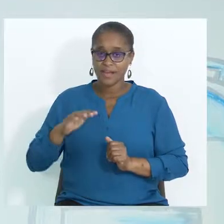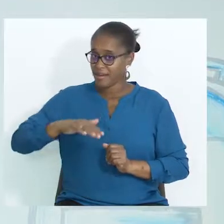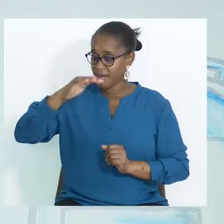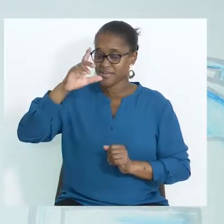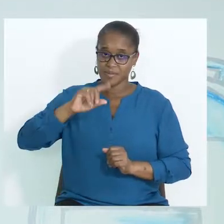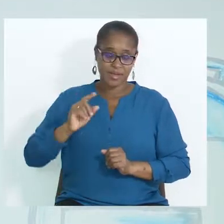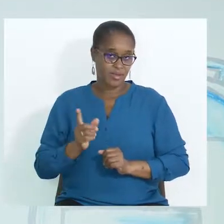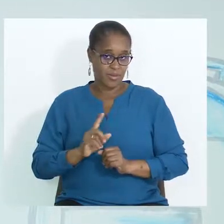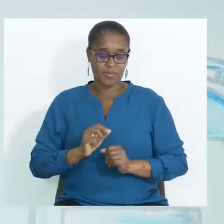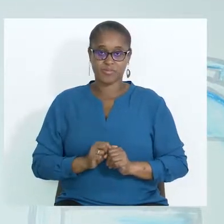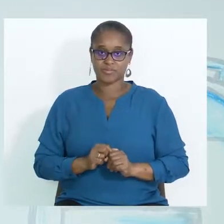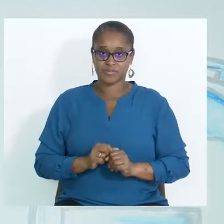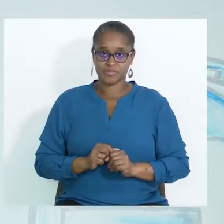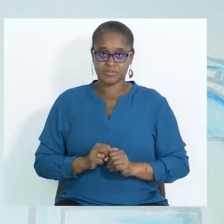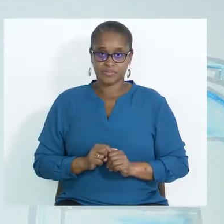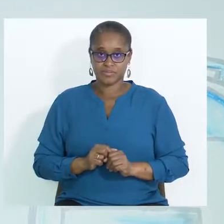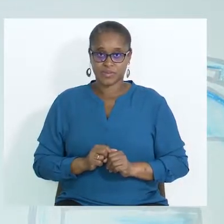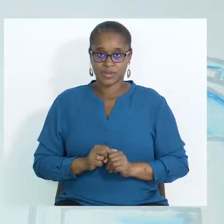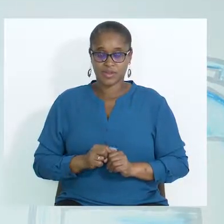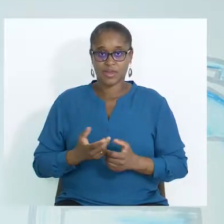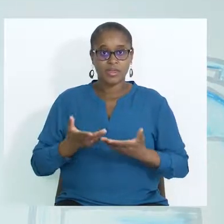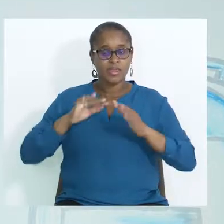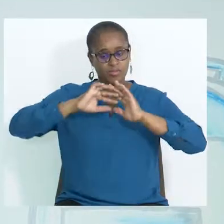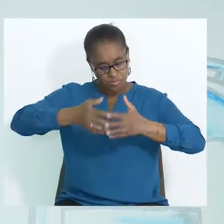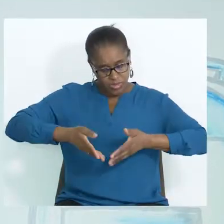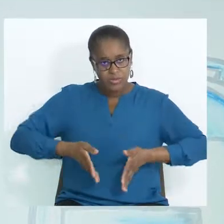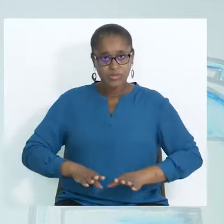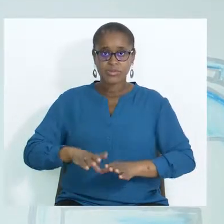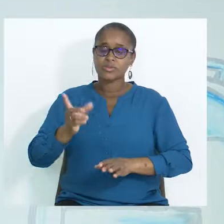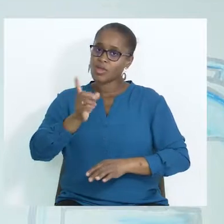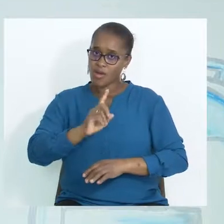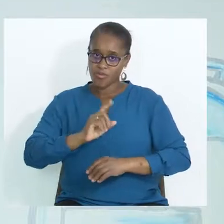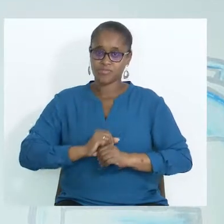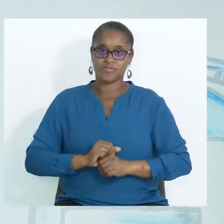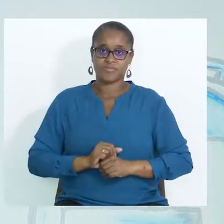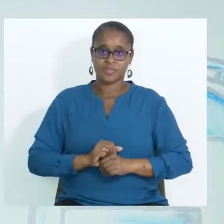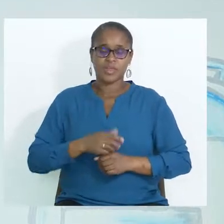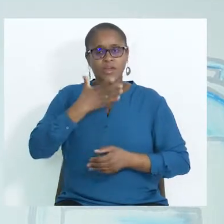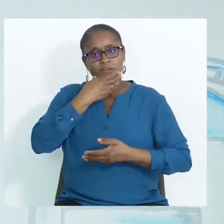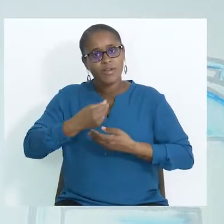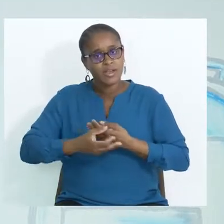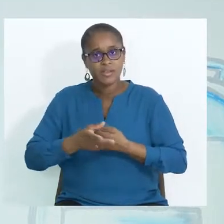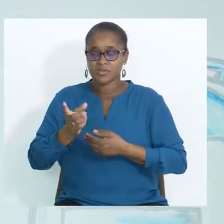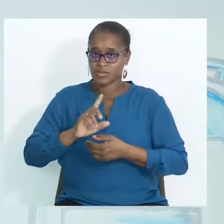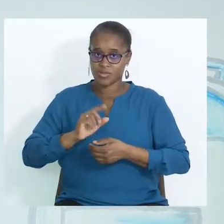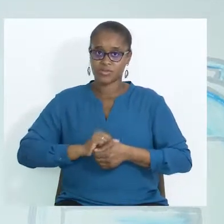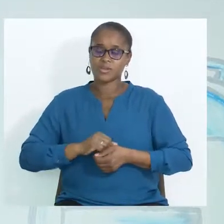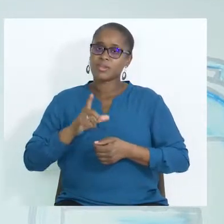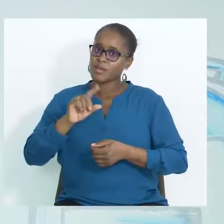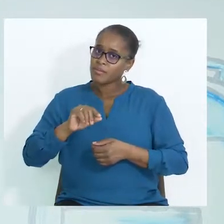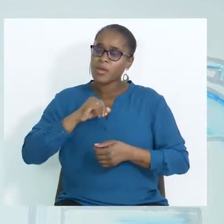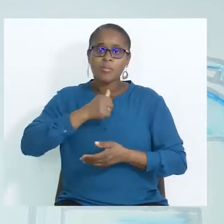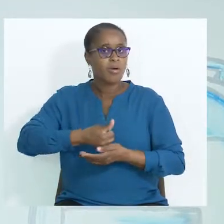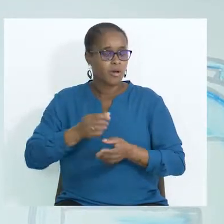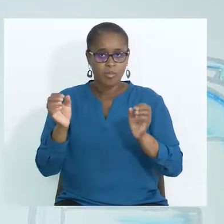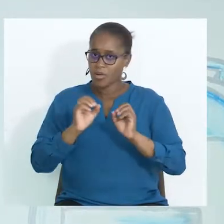não crescem não se reproduzem não eles viessem e